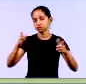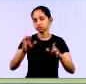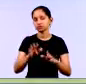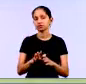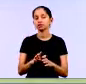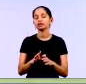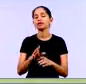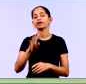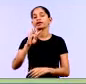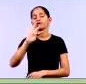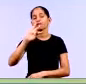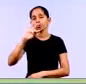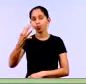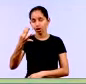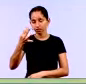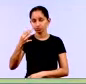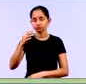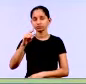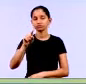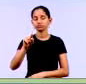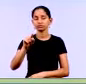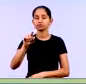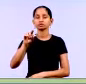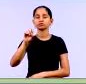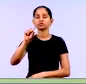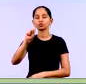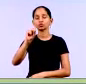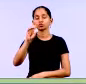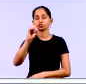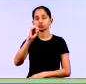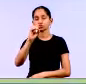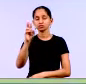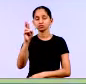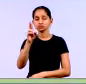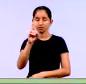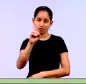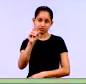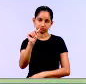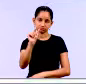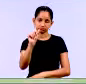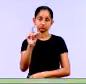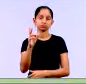são de 4.800 por ano, 4.000, os demais custos,